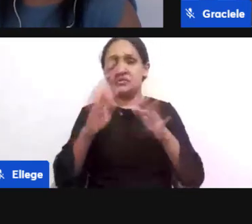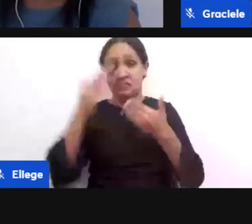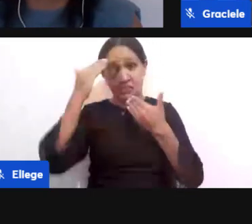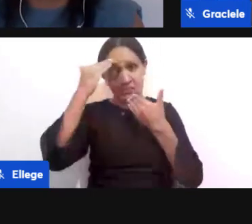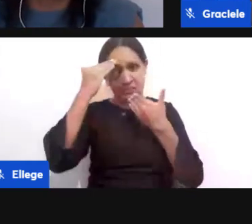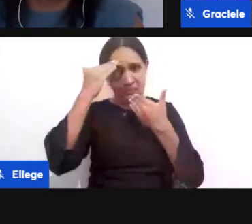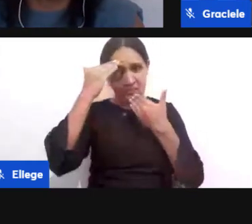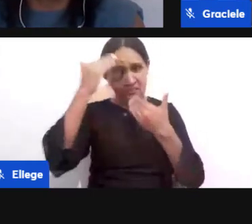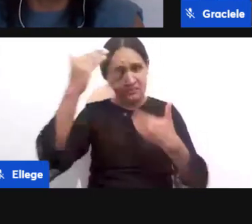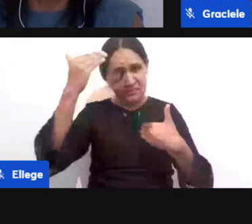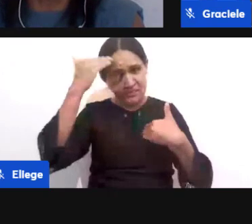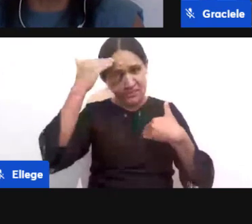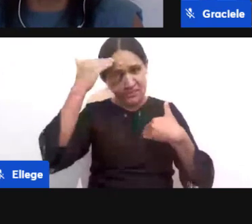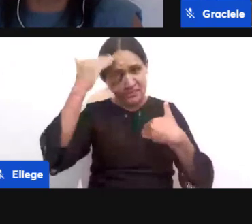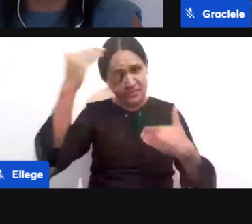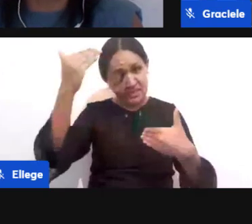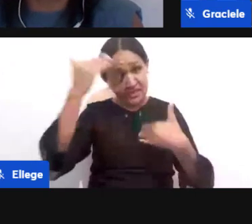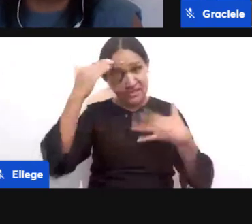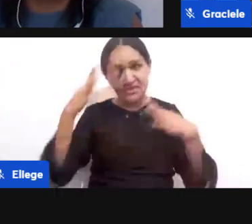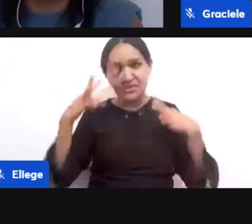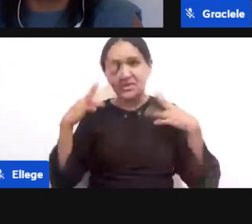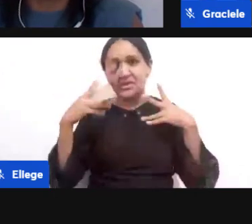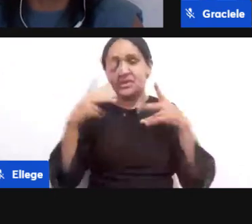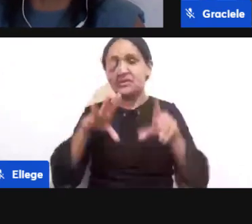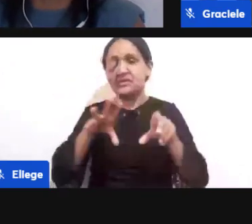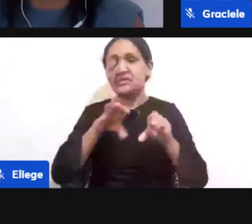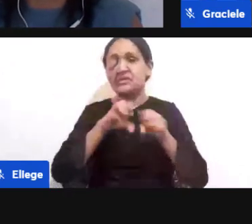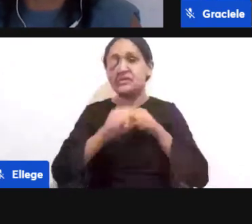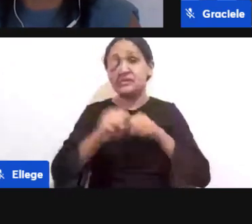por essa formação, por esse aprendizado.